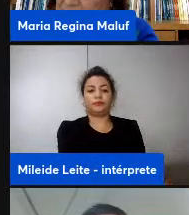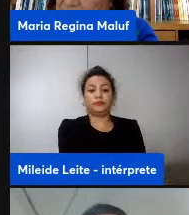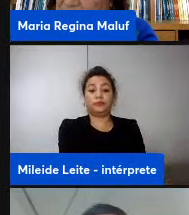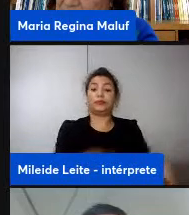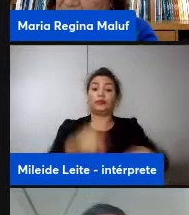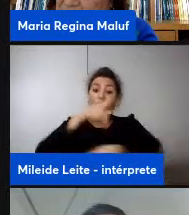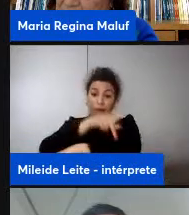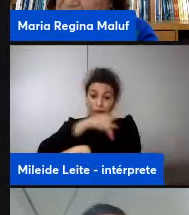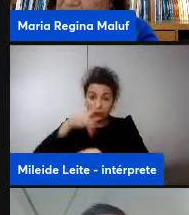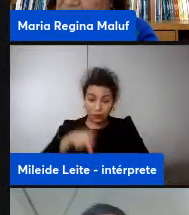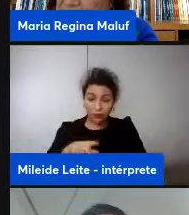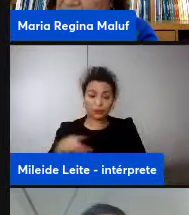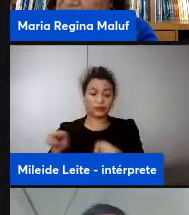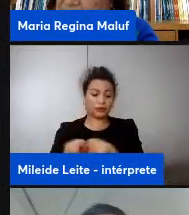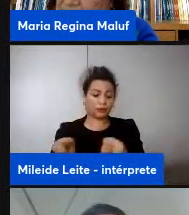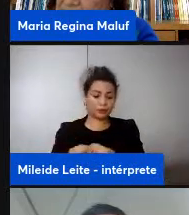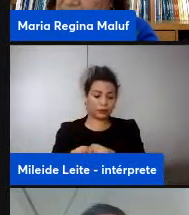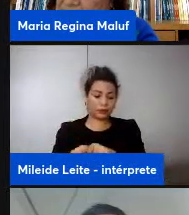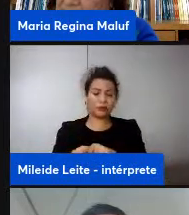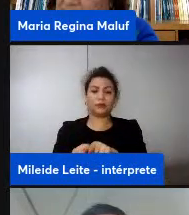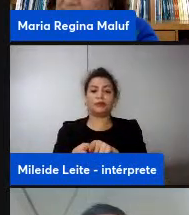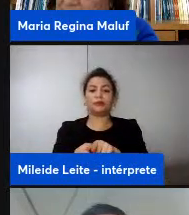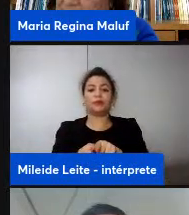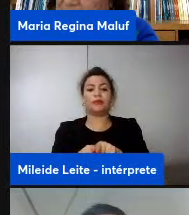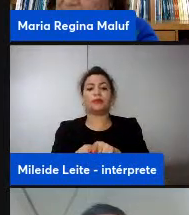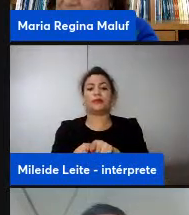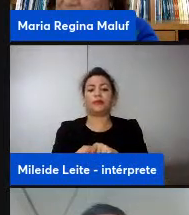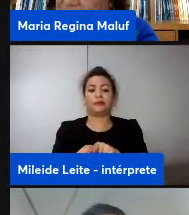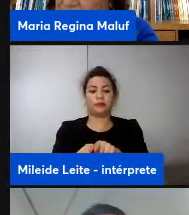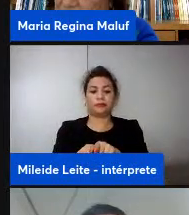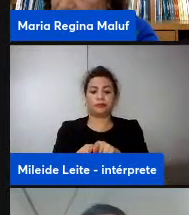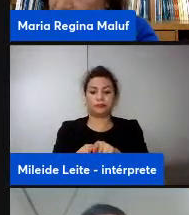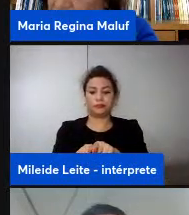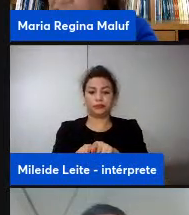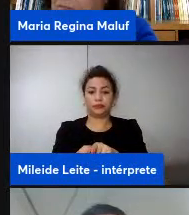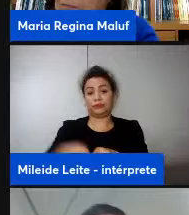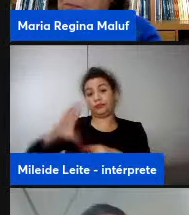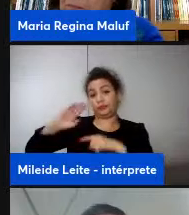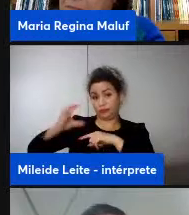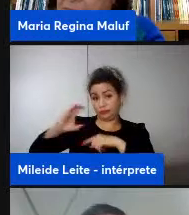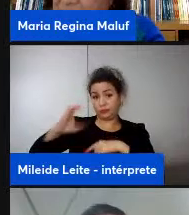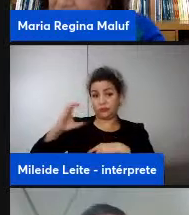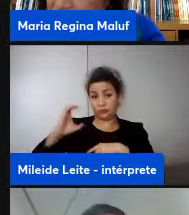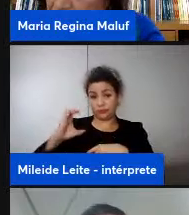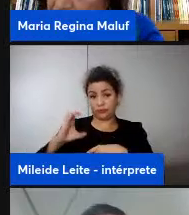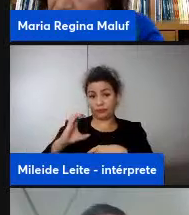pedagogia, então, é uma ciência, como também, né, ciência essencialmente